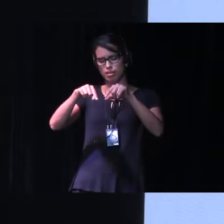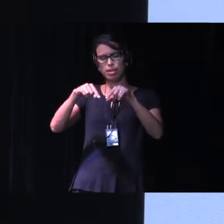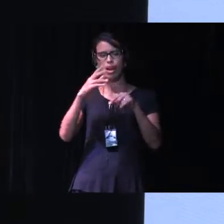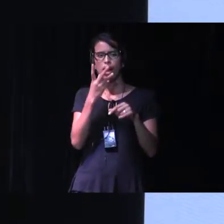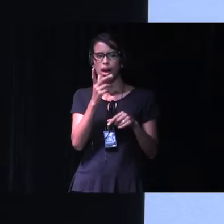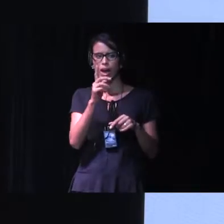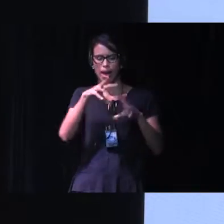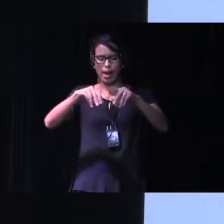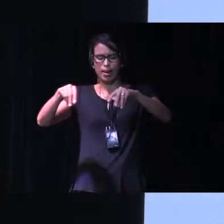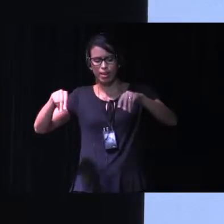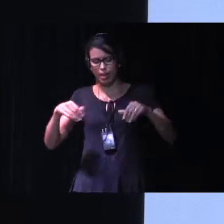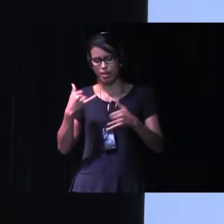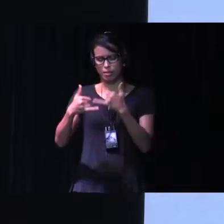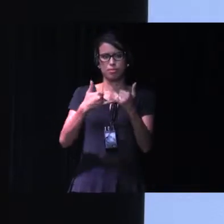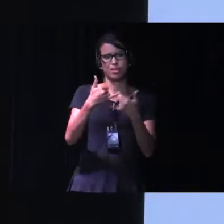sonhando